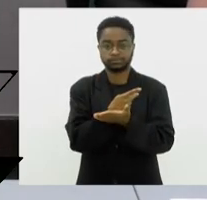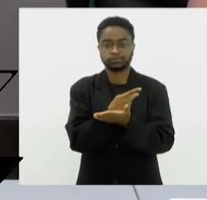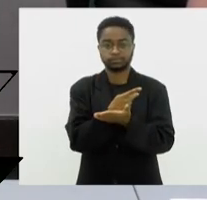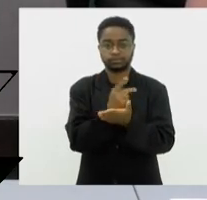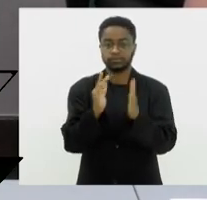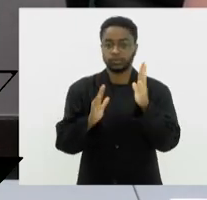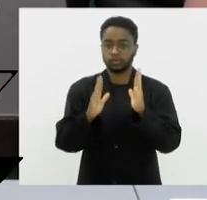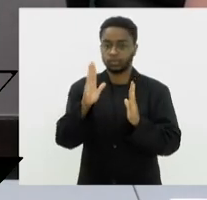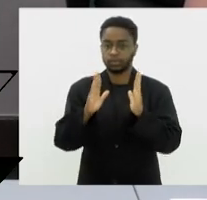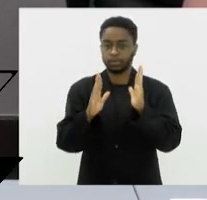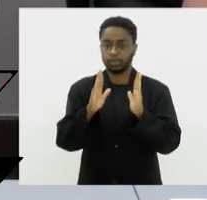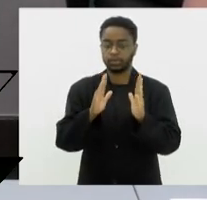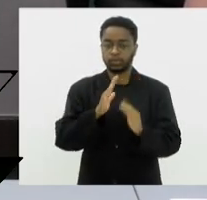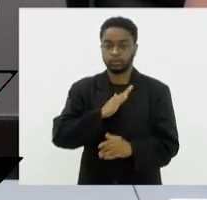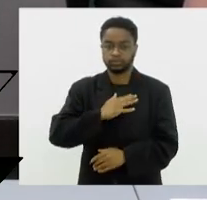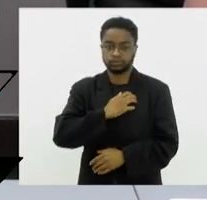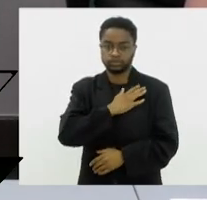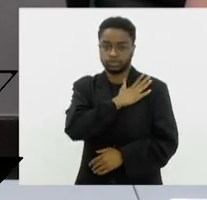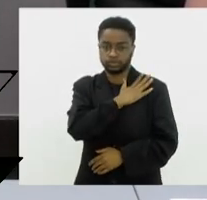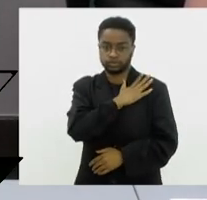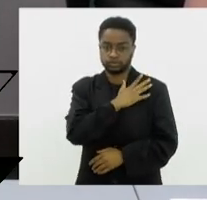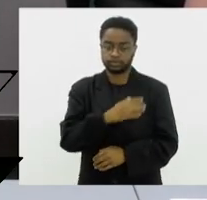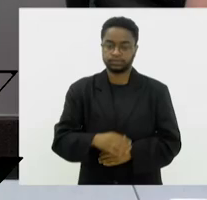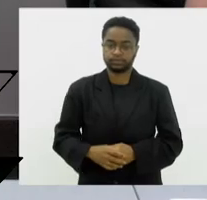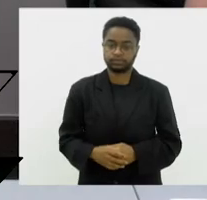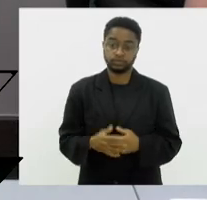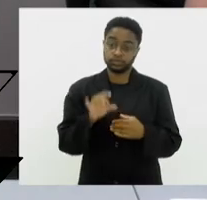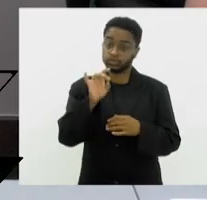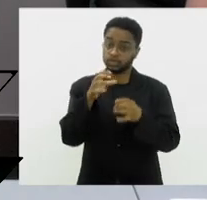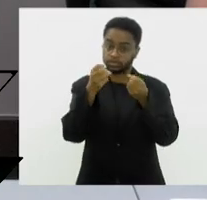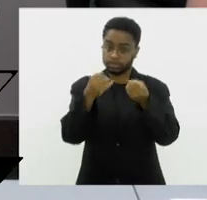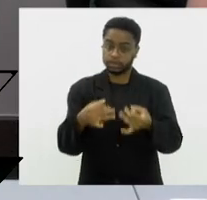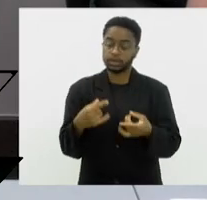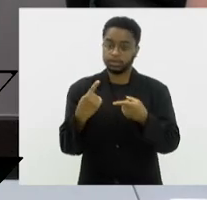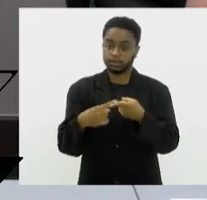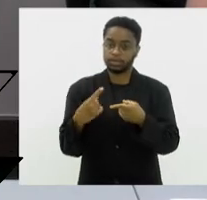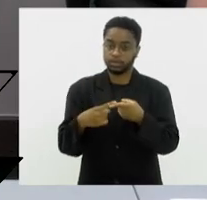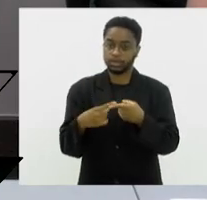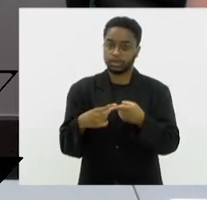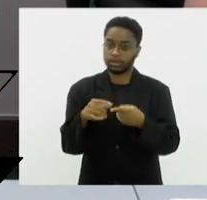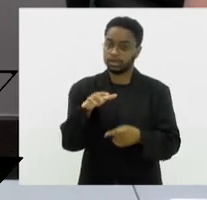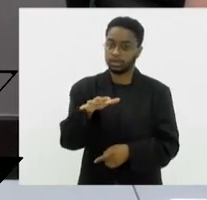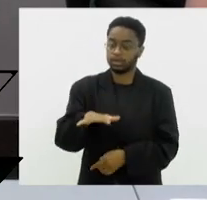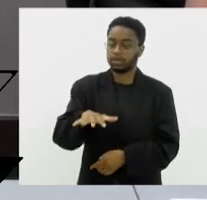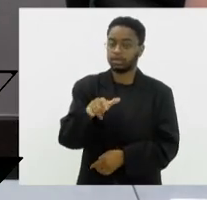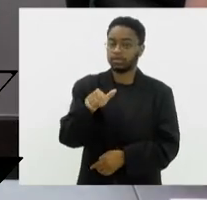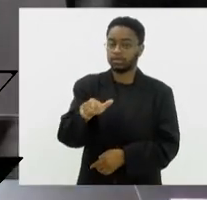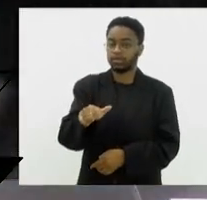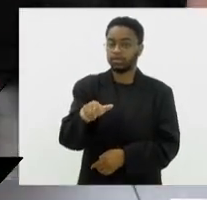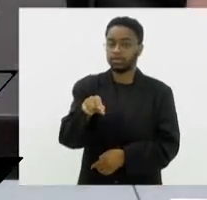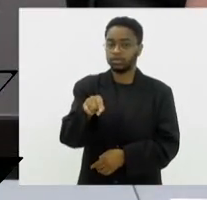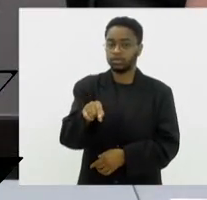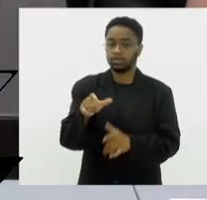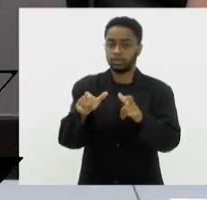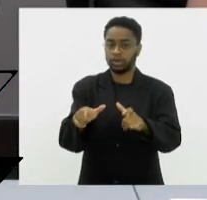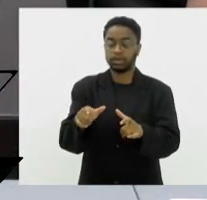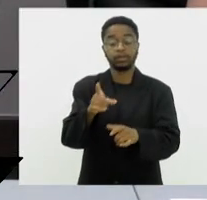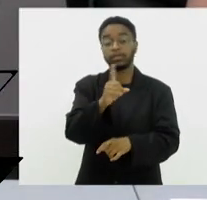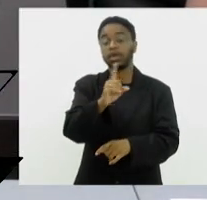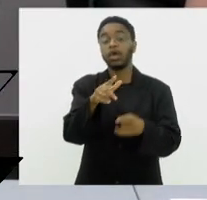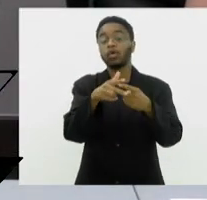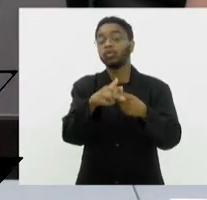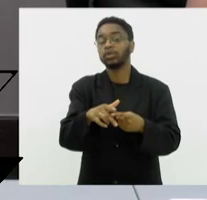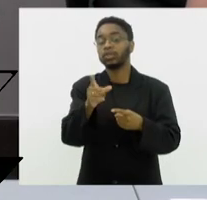no período da ditadura. Só explicando por que essa usina especificamente. Uma breve correção, não foi a usina, foi